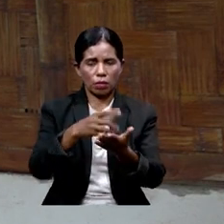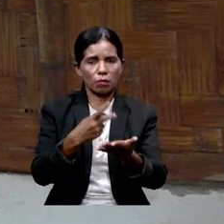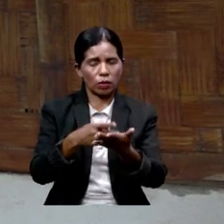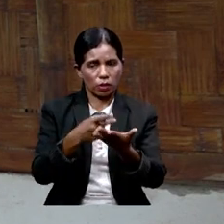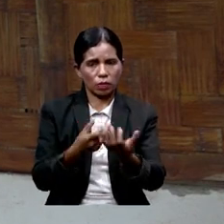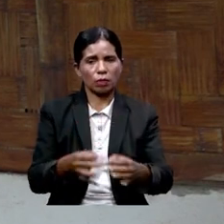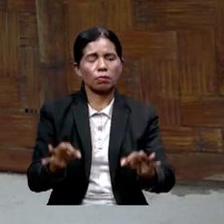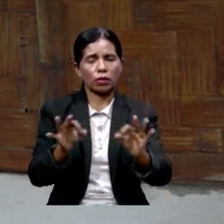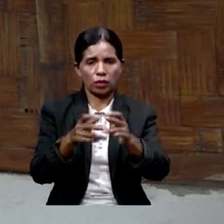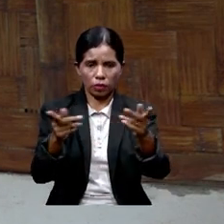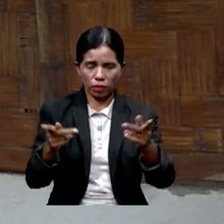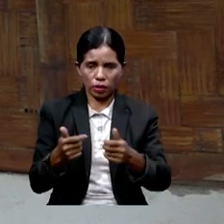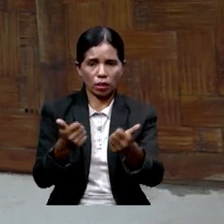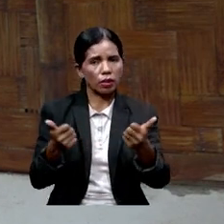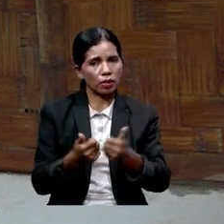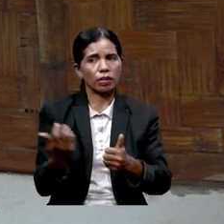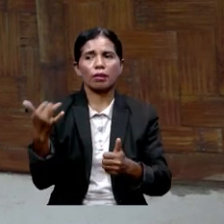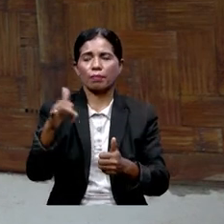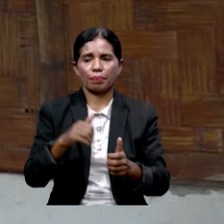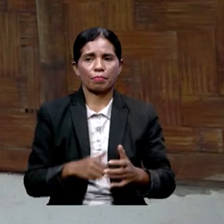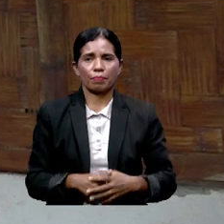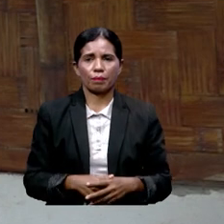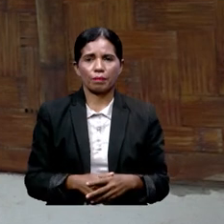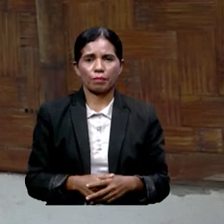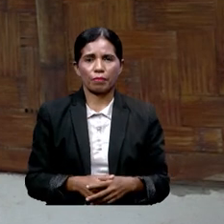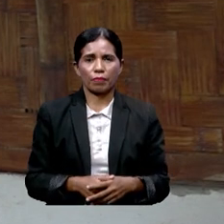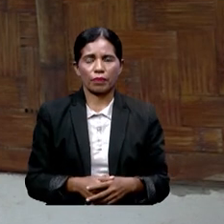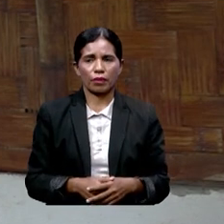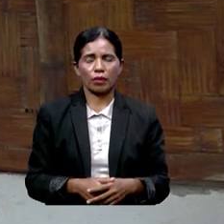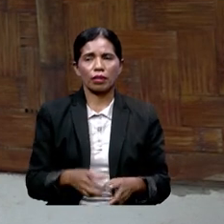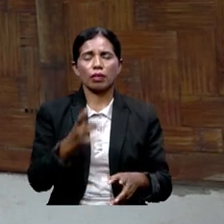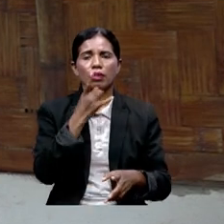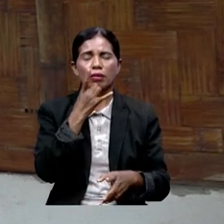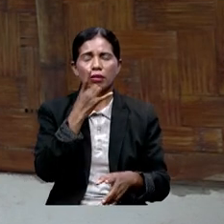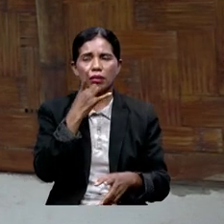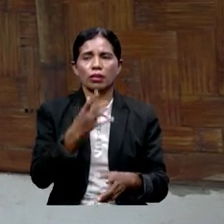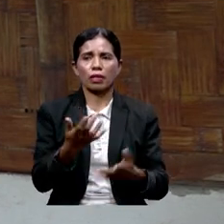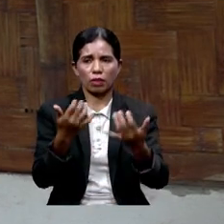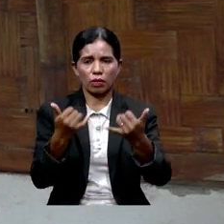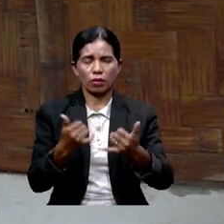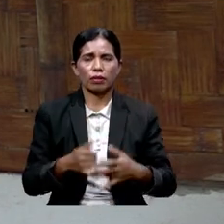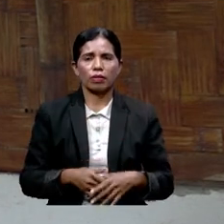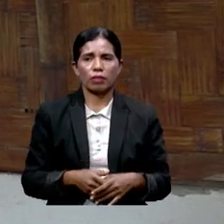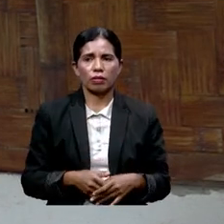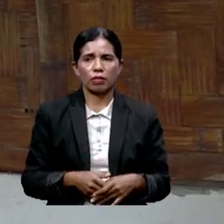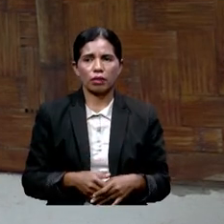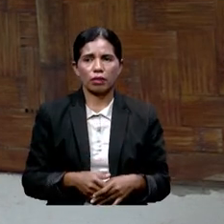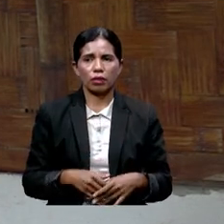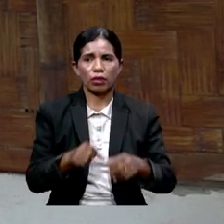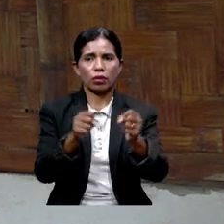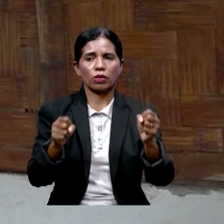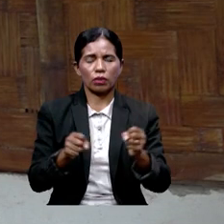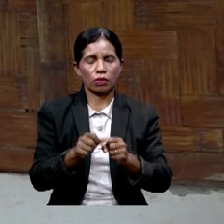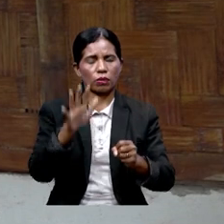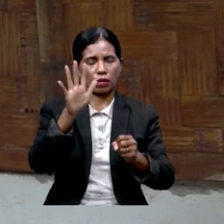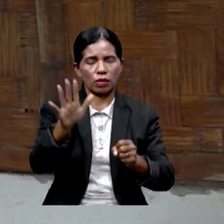tindane. Ina energia energia le cidade quase suku lima kobre ono